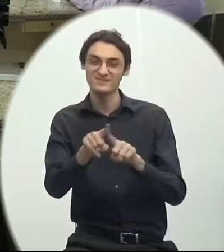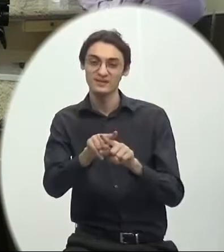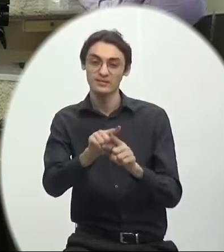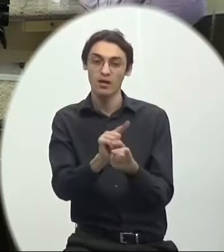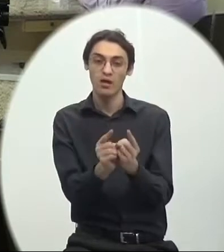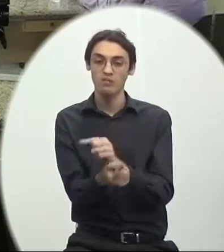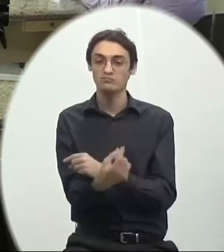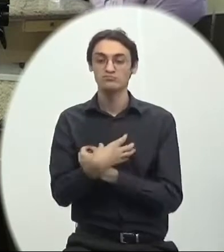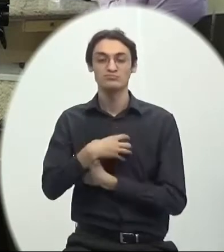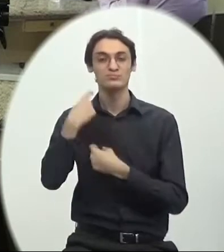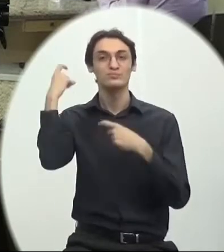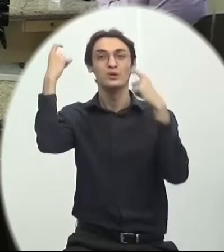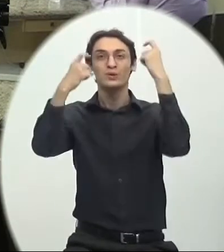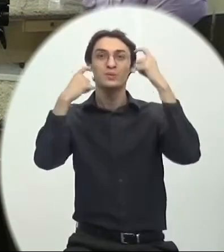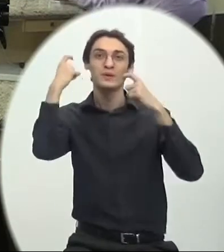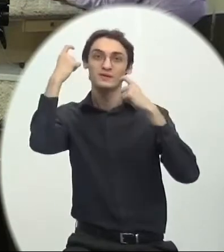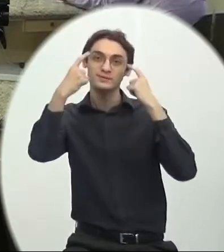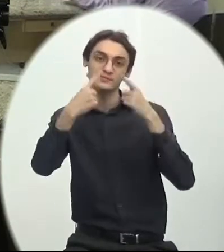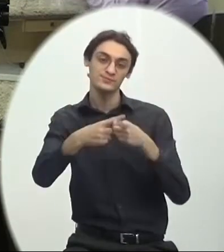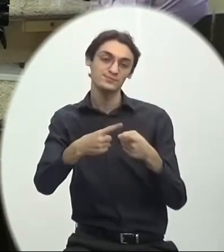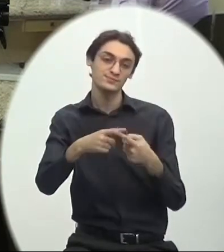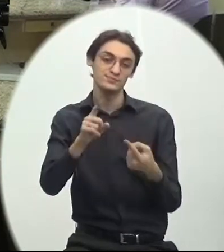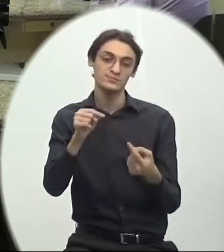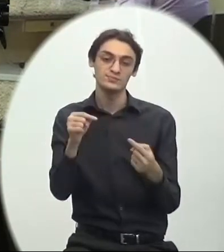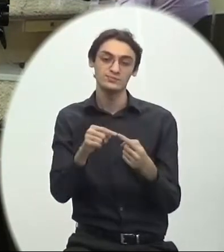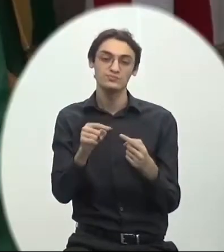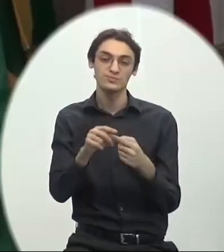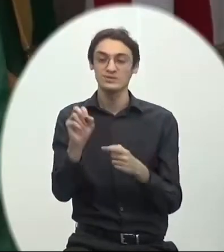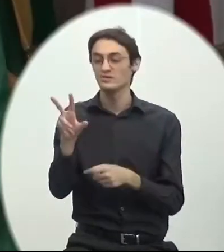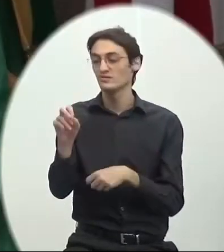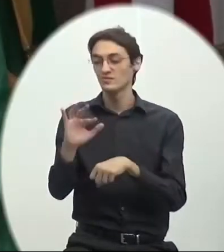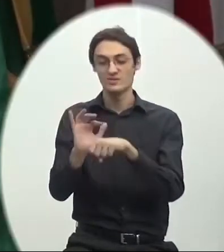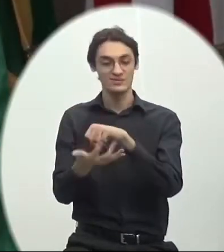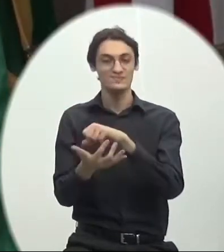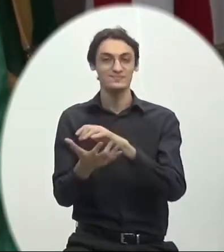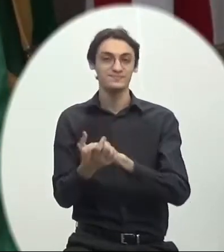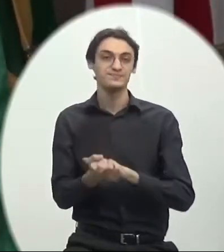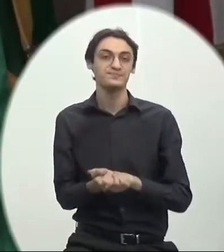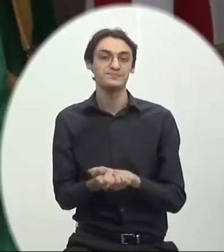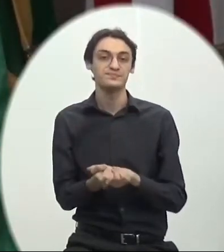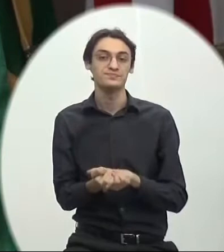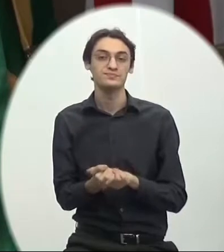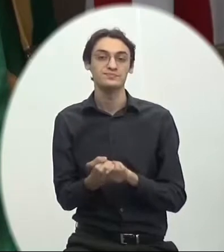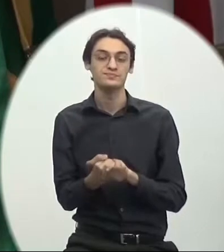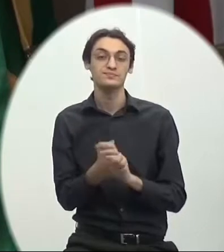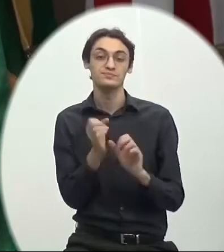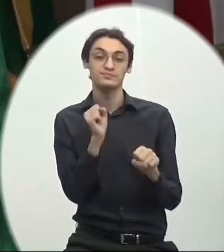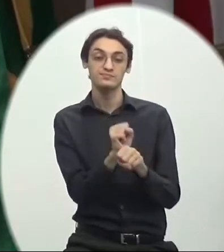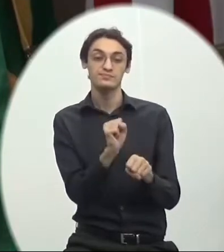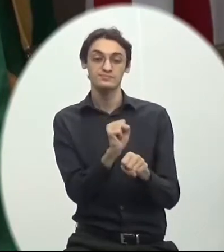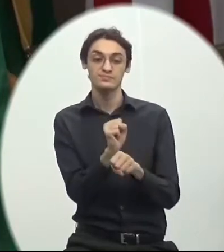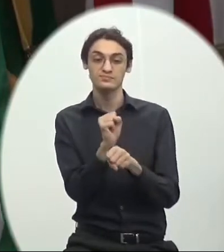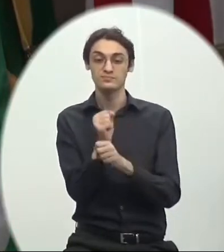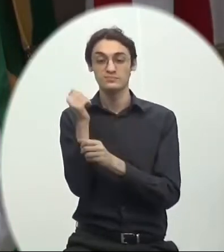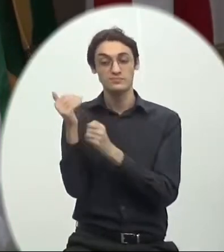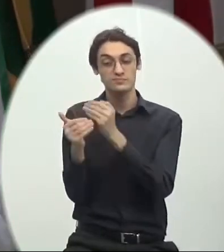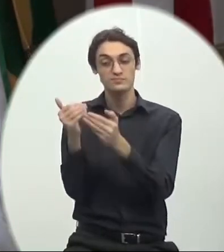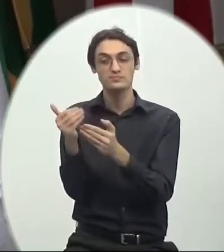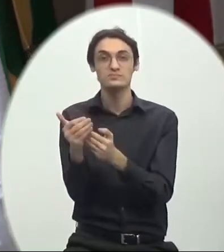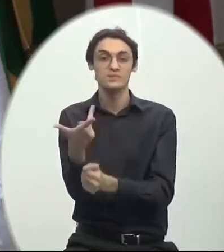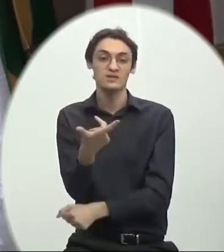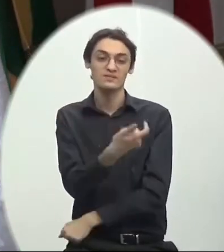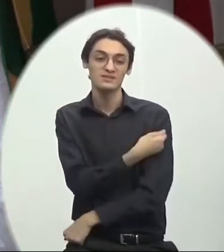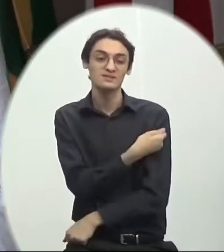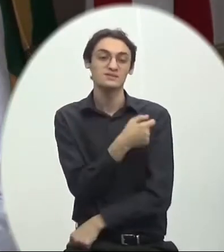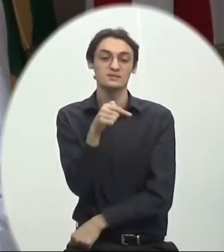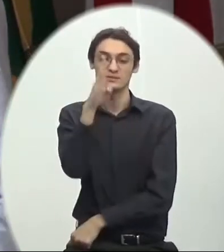deixa um pouco preocupado com relação ao próprio vírus, né? Esperamos que logo chegue a vacina, né,